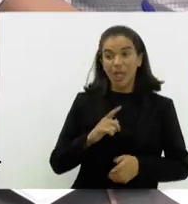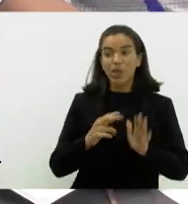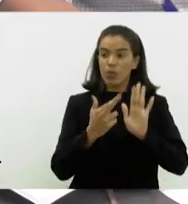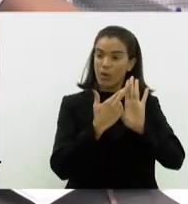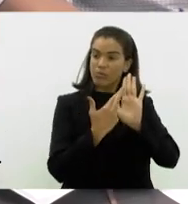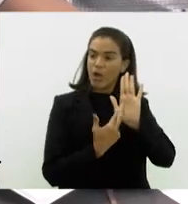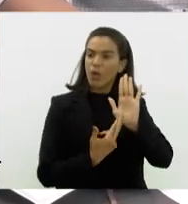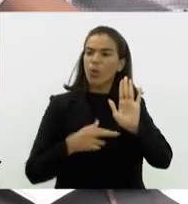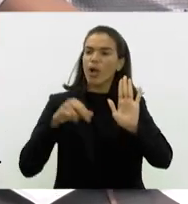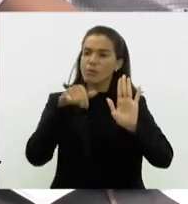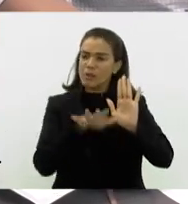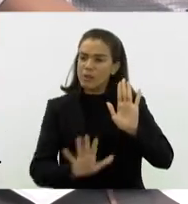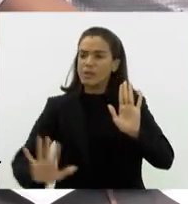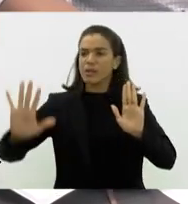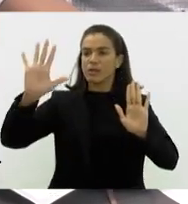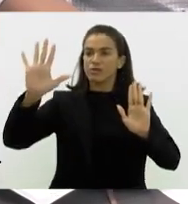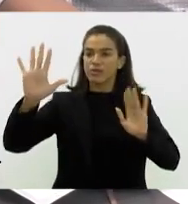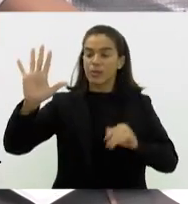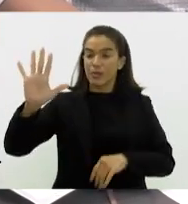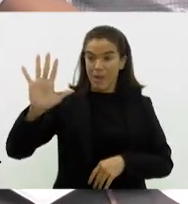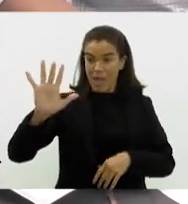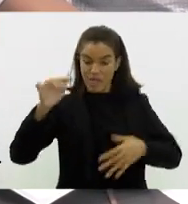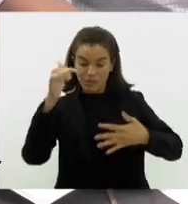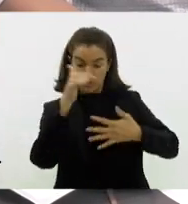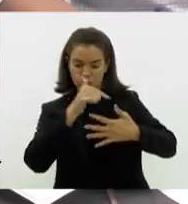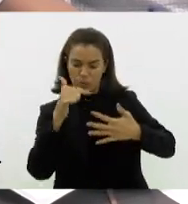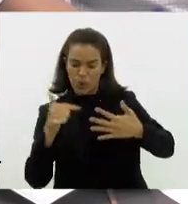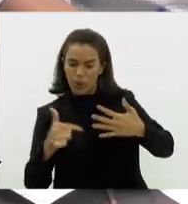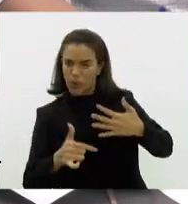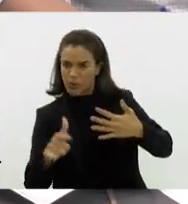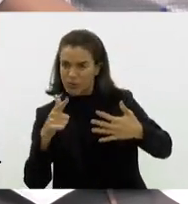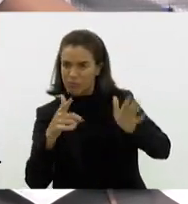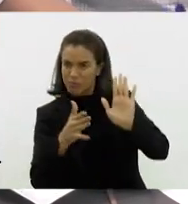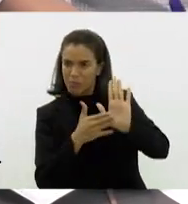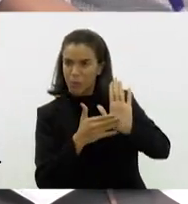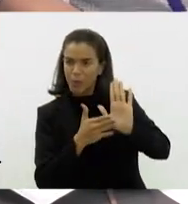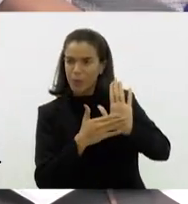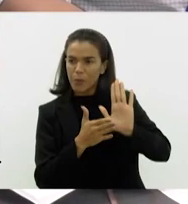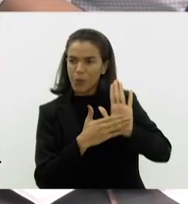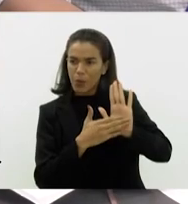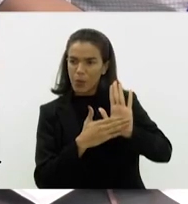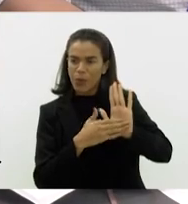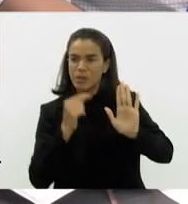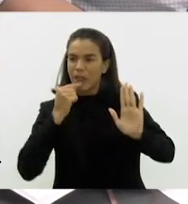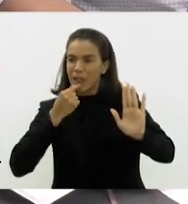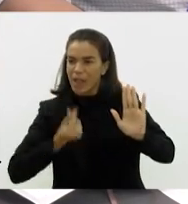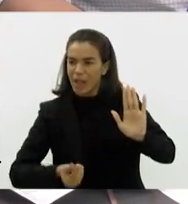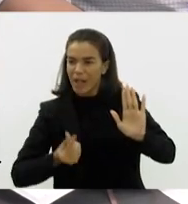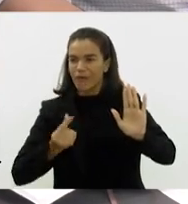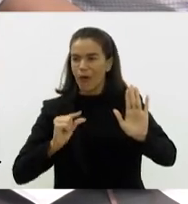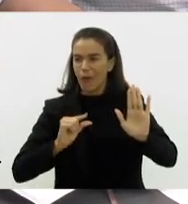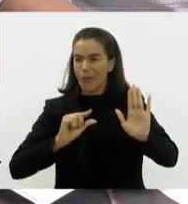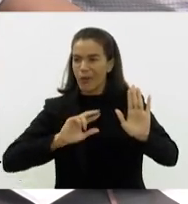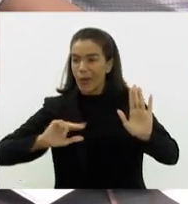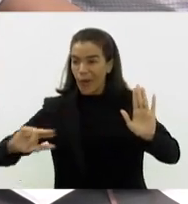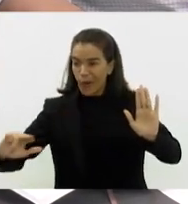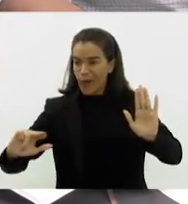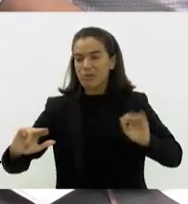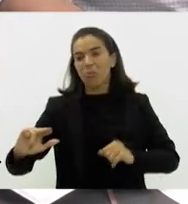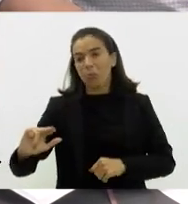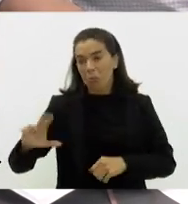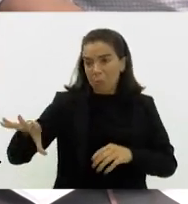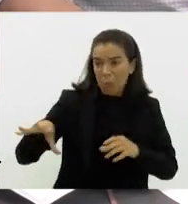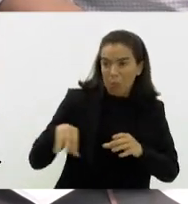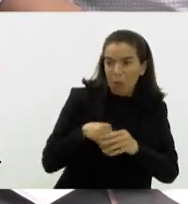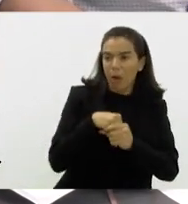regulamentada nacionalmente. Essas outras que Vossa Excelência propôs, o salivômetro e outras, que poderão